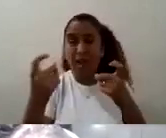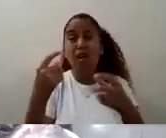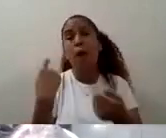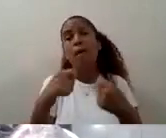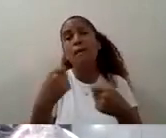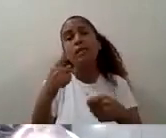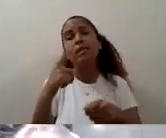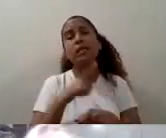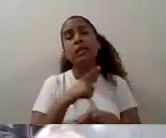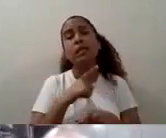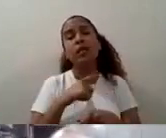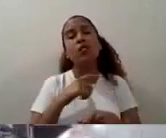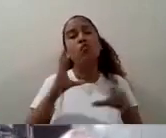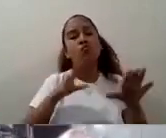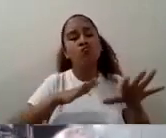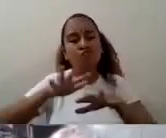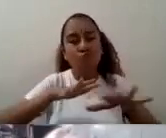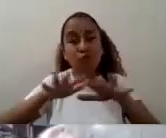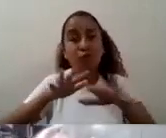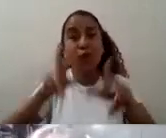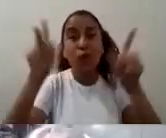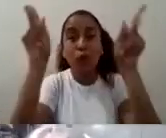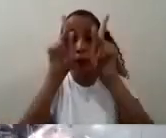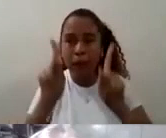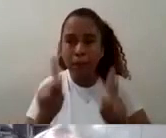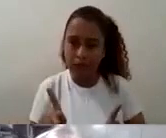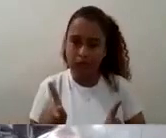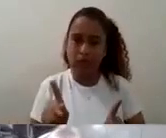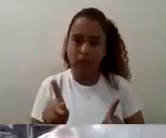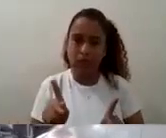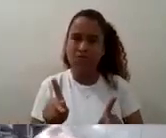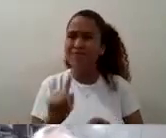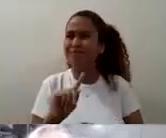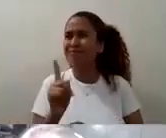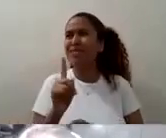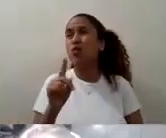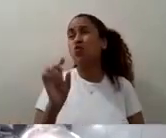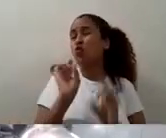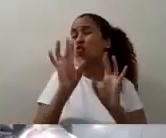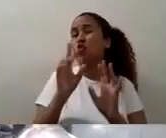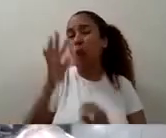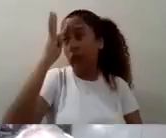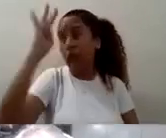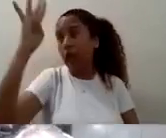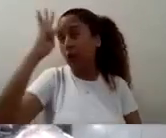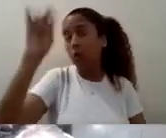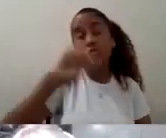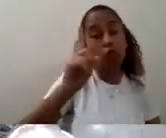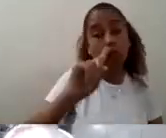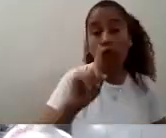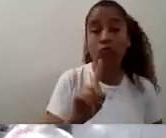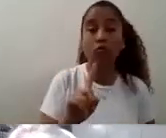seja possível. Não aquela paz idealista em que se torna